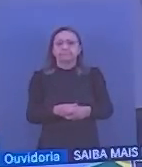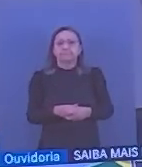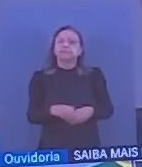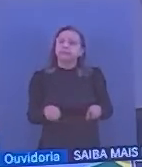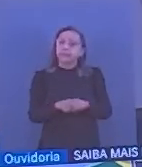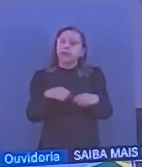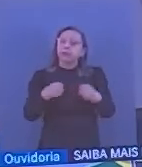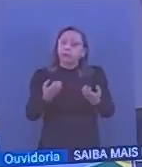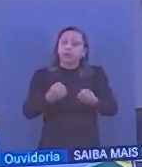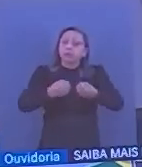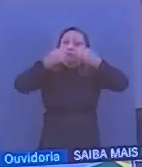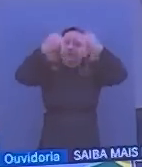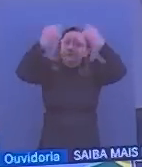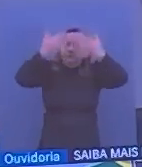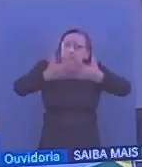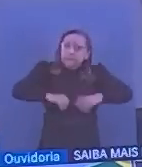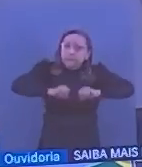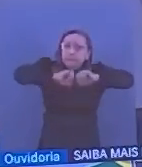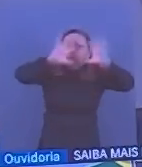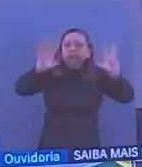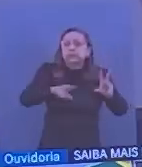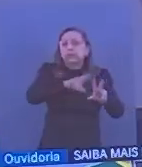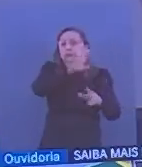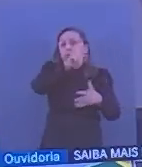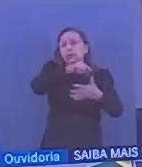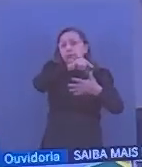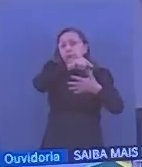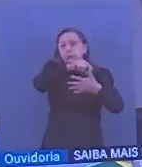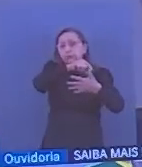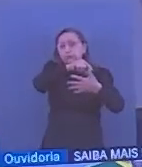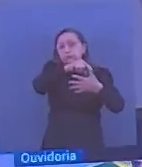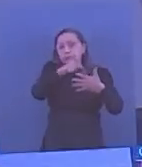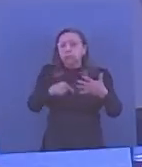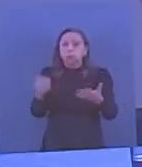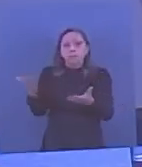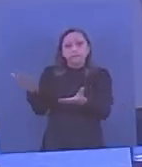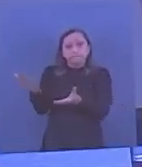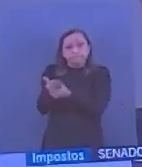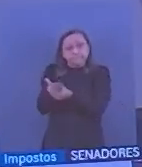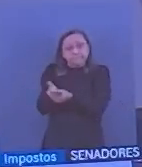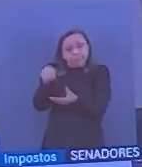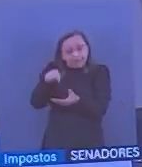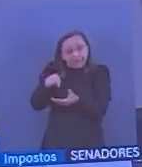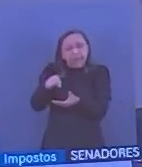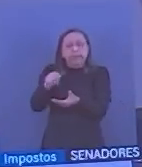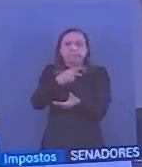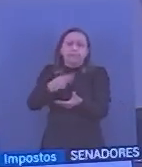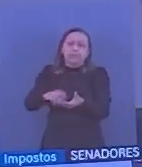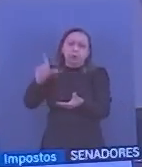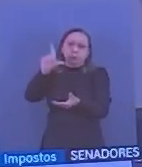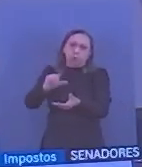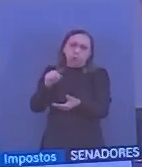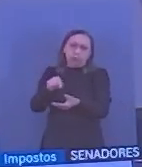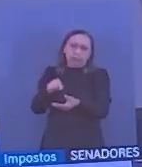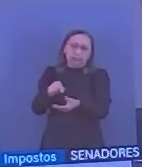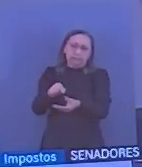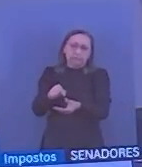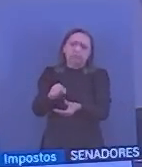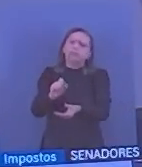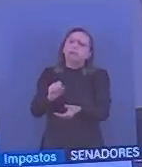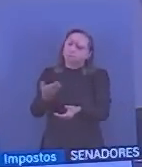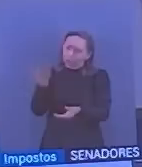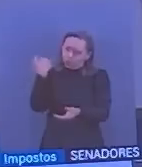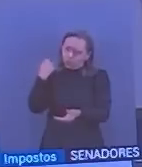O governo teve uma aprovação um pouco melhor. Quem está entrando da esquerda combativa em